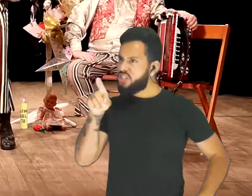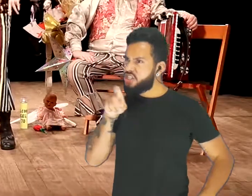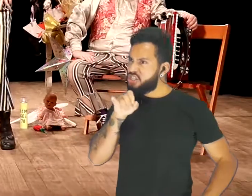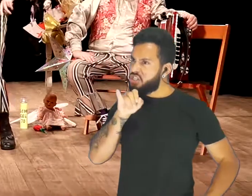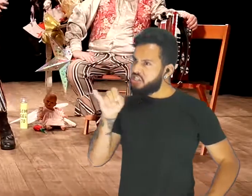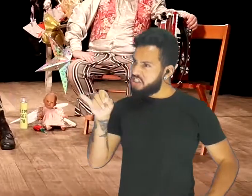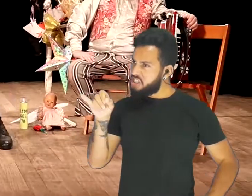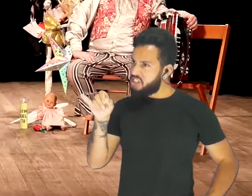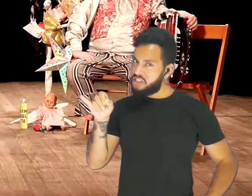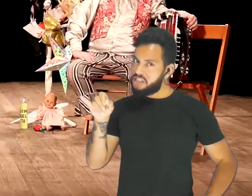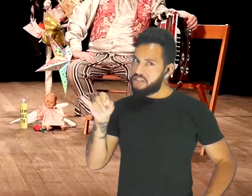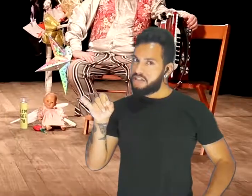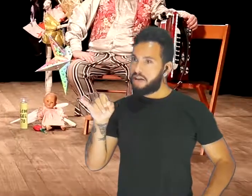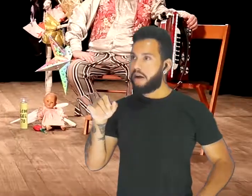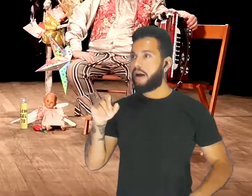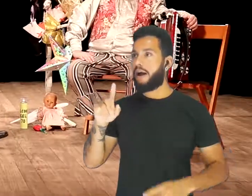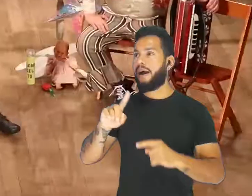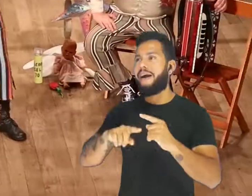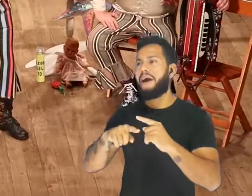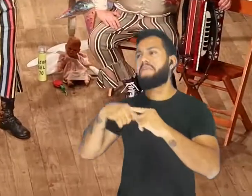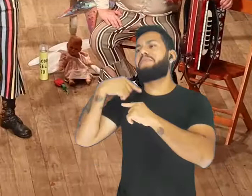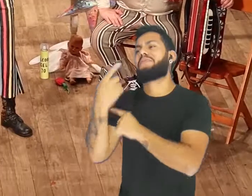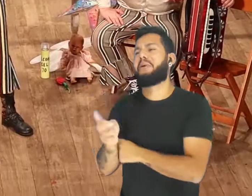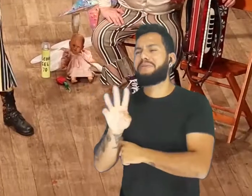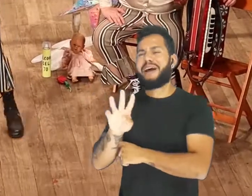Tá desanimado por aqui.